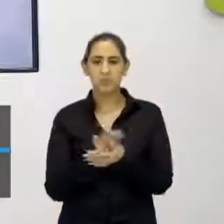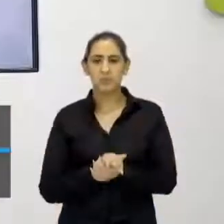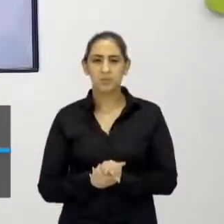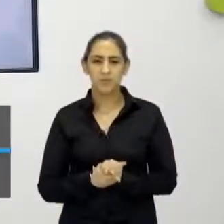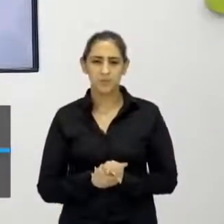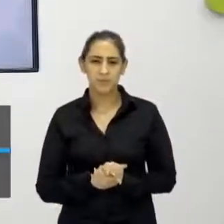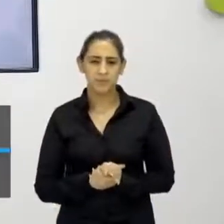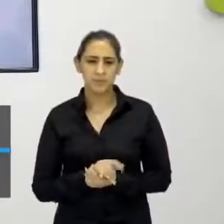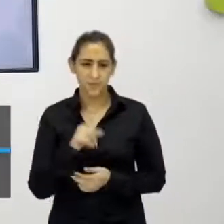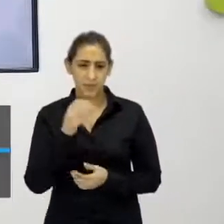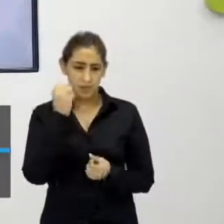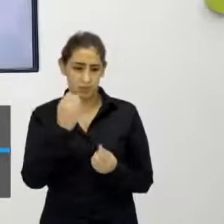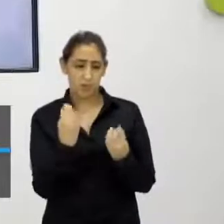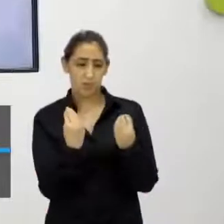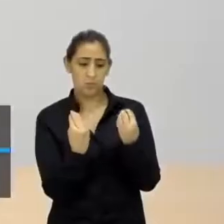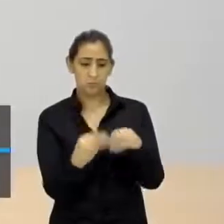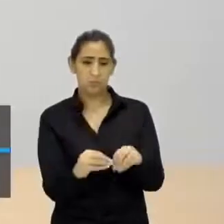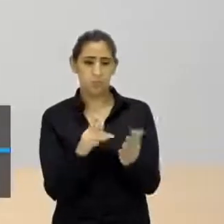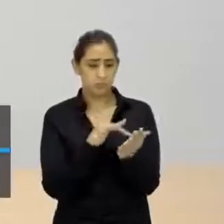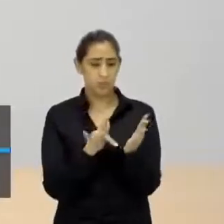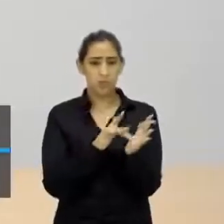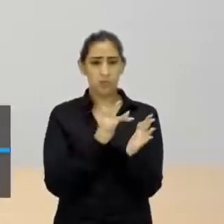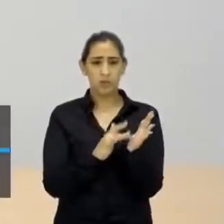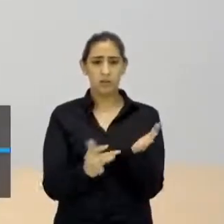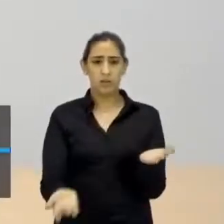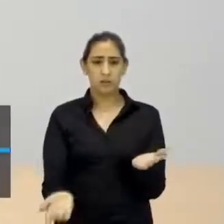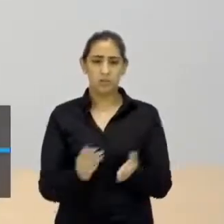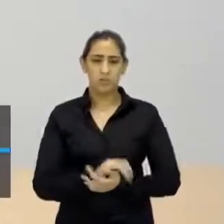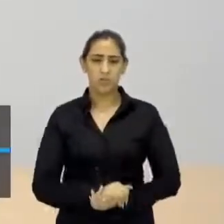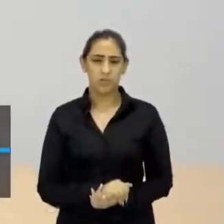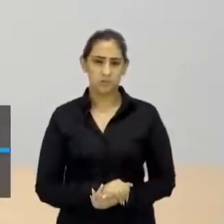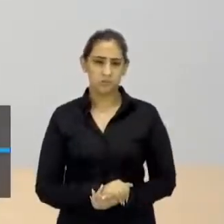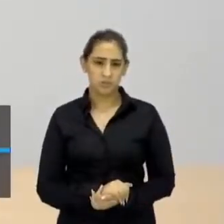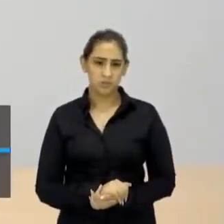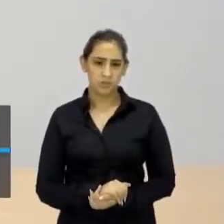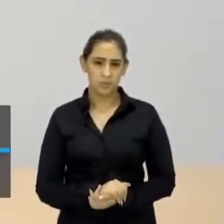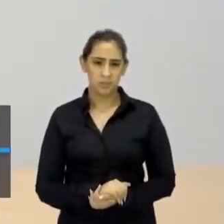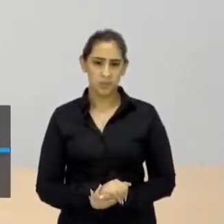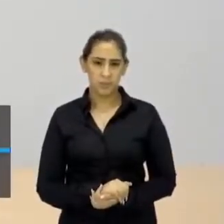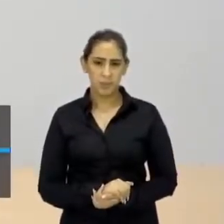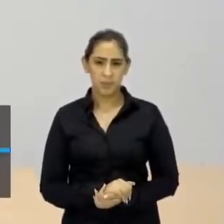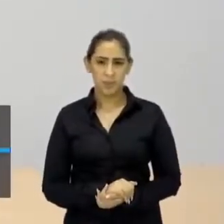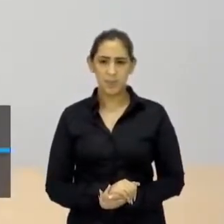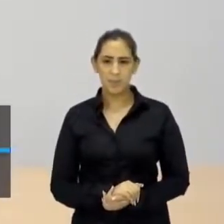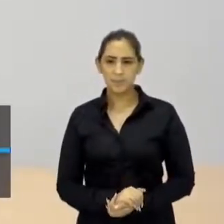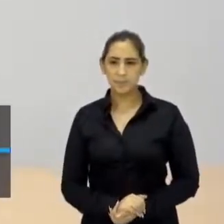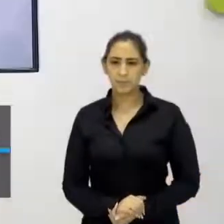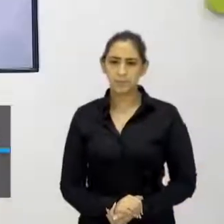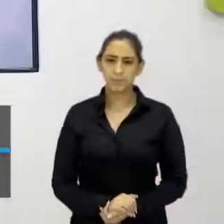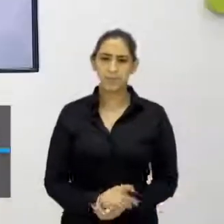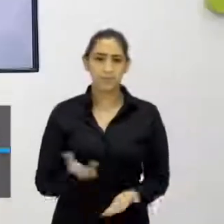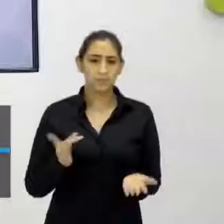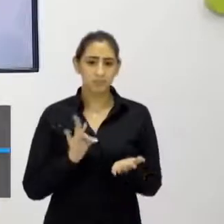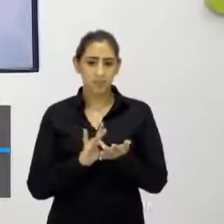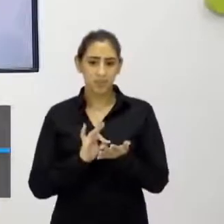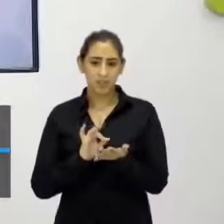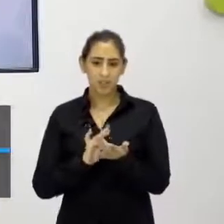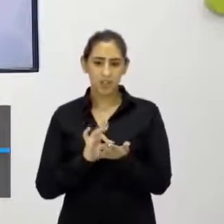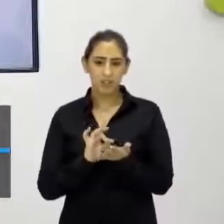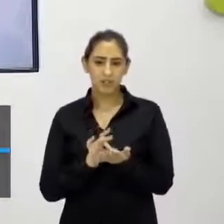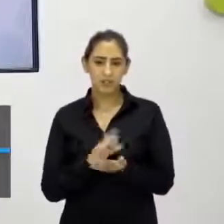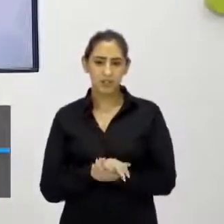com eles, você pode estar publicando algo no tablet que está na sua frente. Sim, simultaneamente, né? Simultaneamente. Verdade. Então isso traz